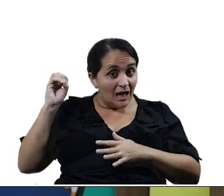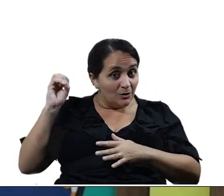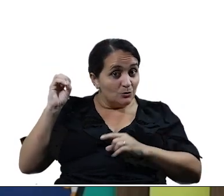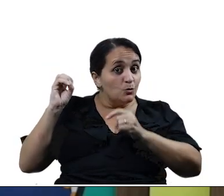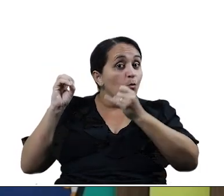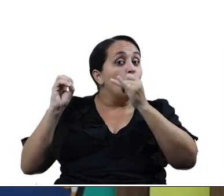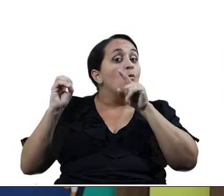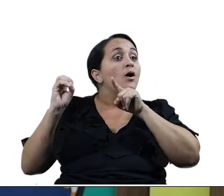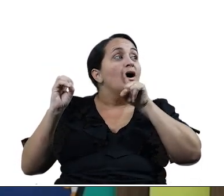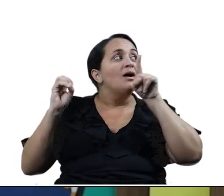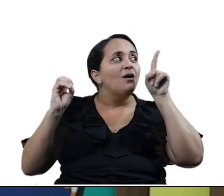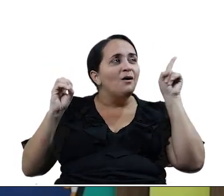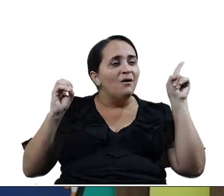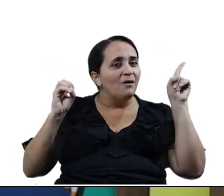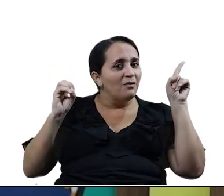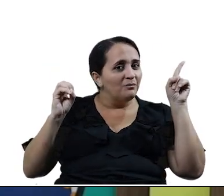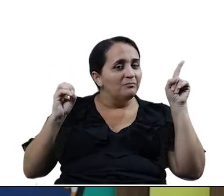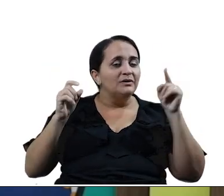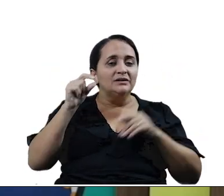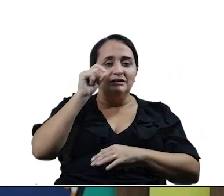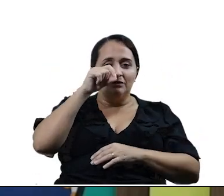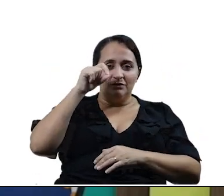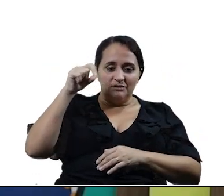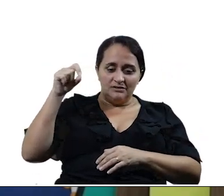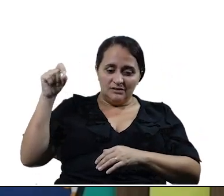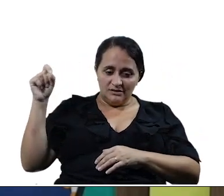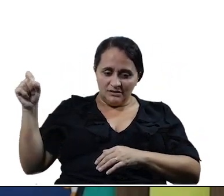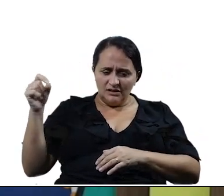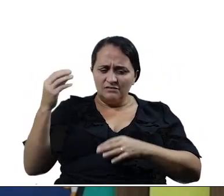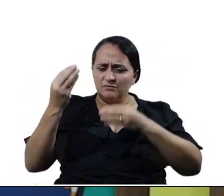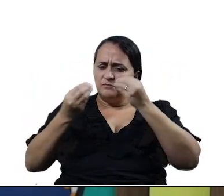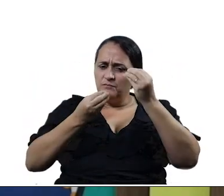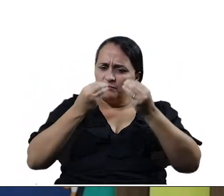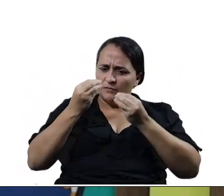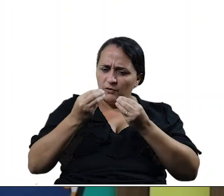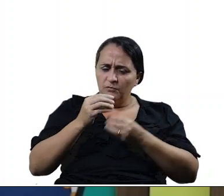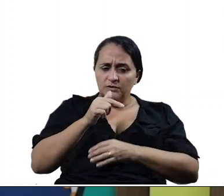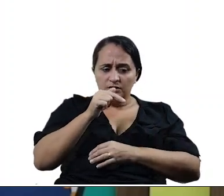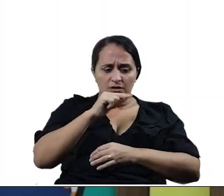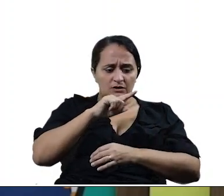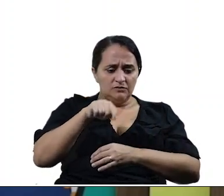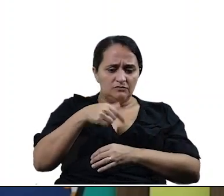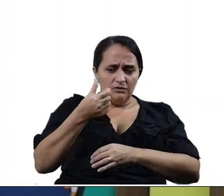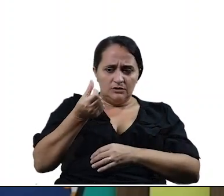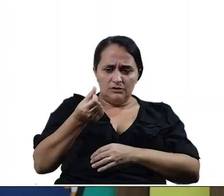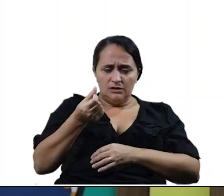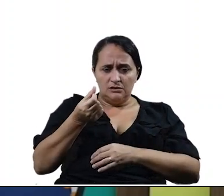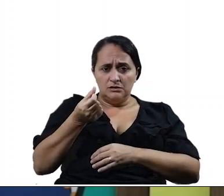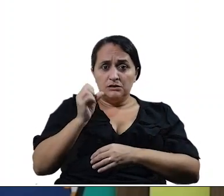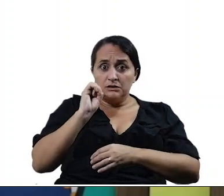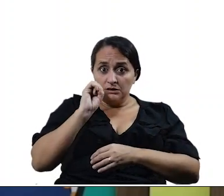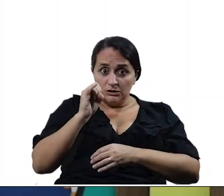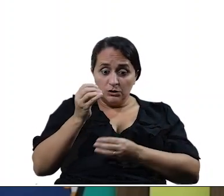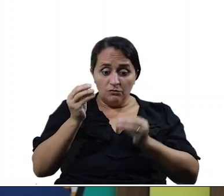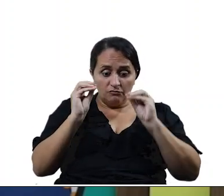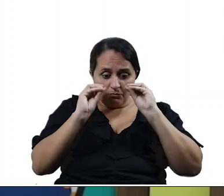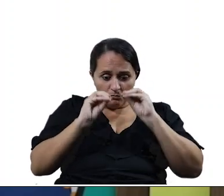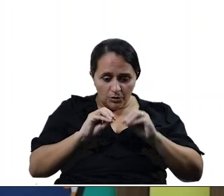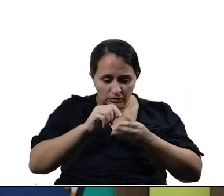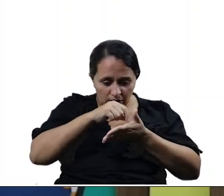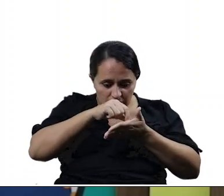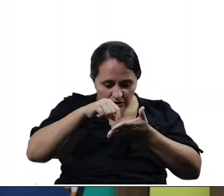na escrita, em vez de escrever 7,6 bilhões, na escrita convencional vai ficar